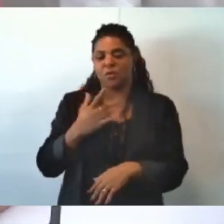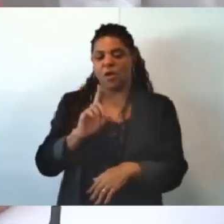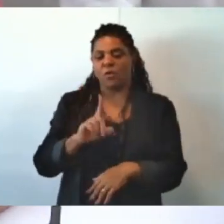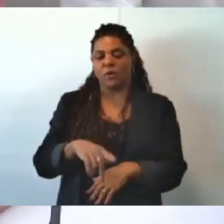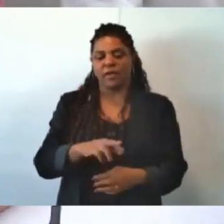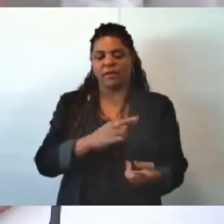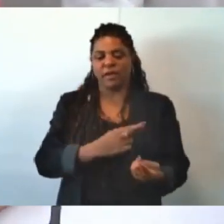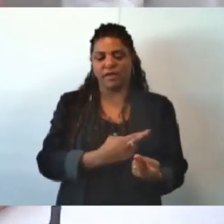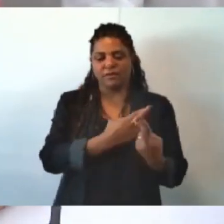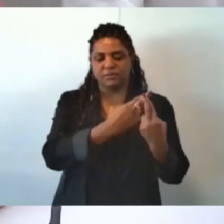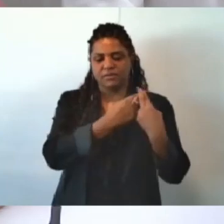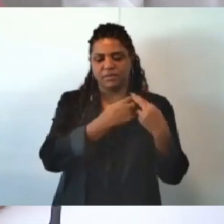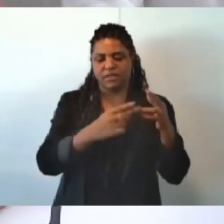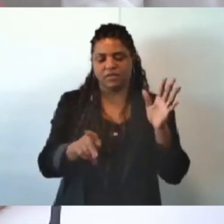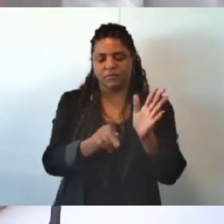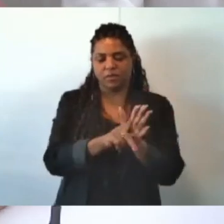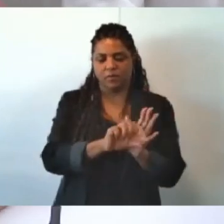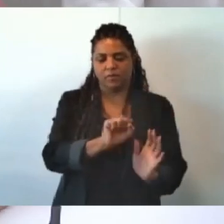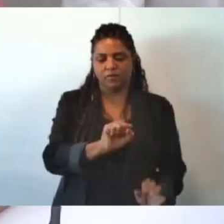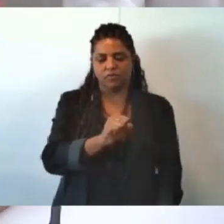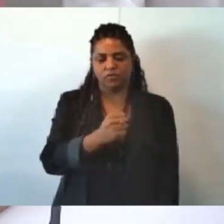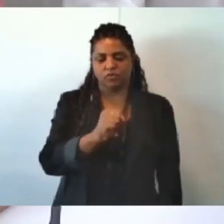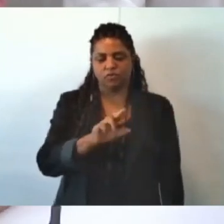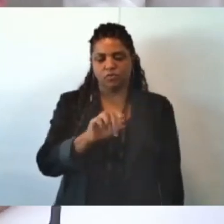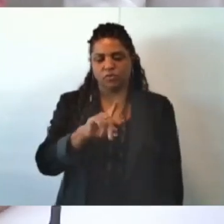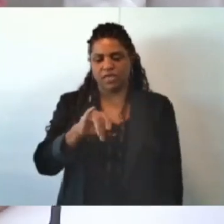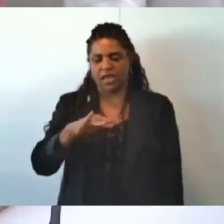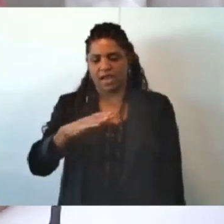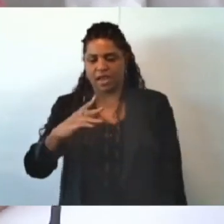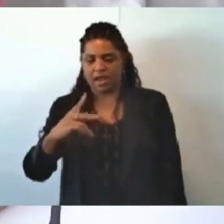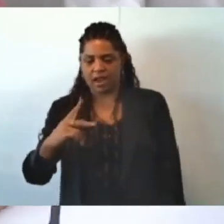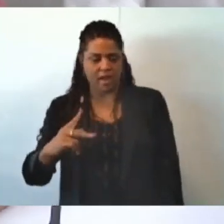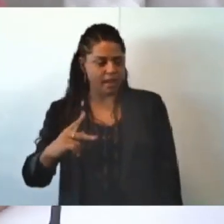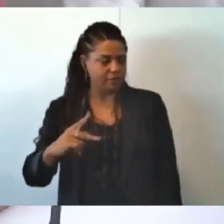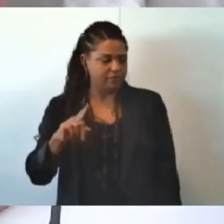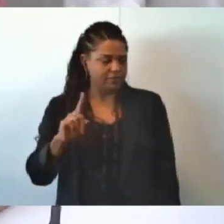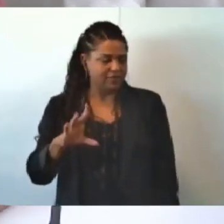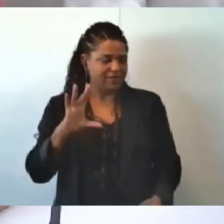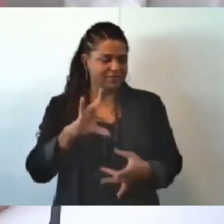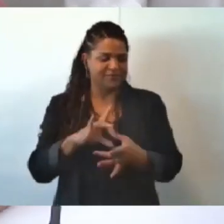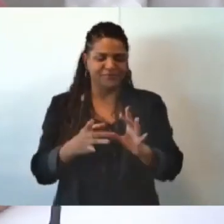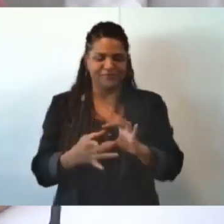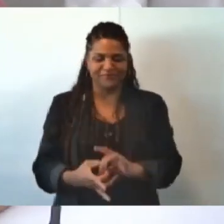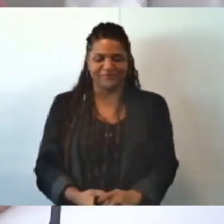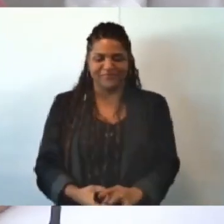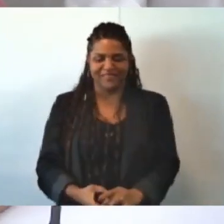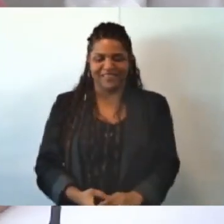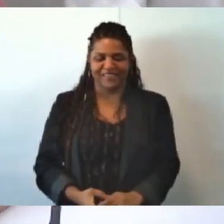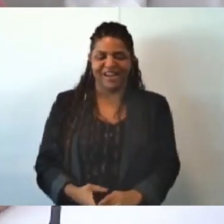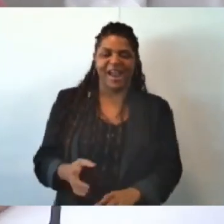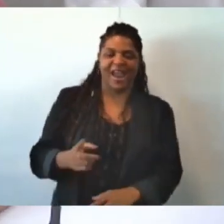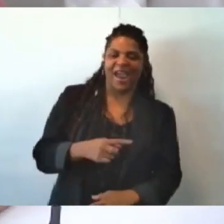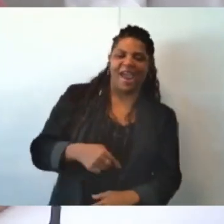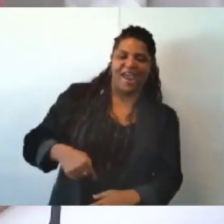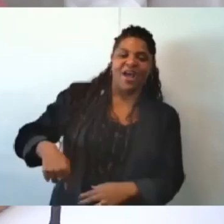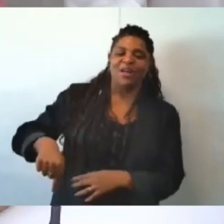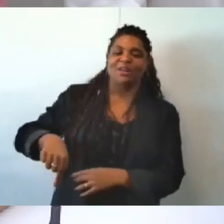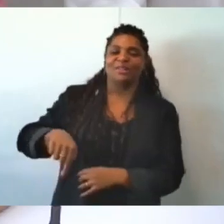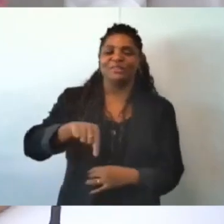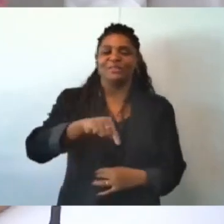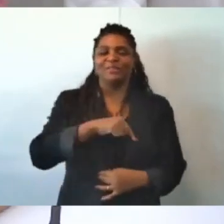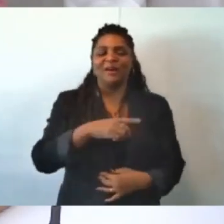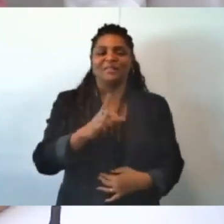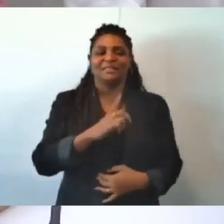SUDECAP dentro desse contexto. Né? Nós recebemos um projeto